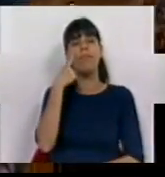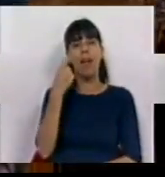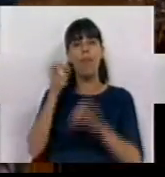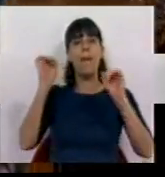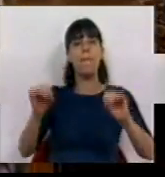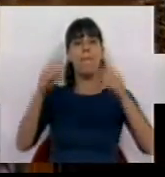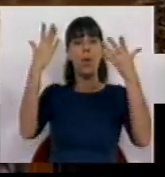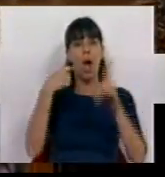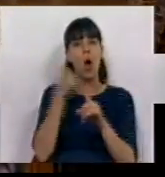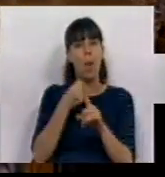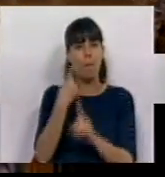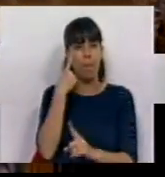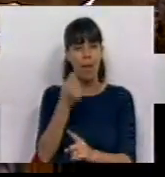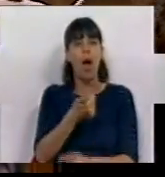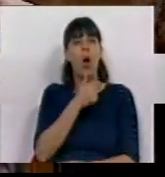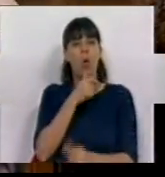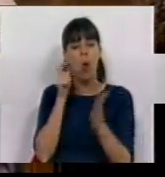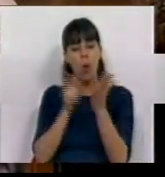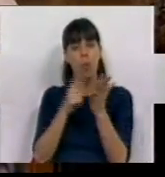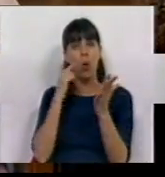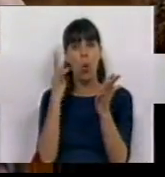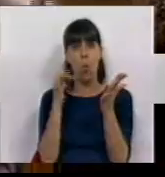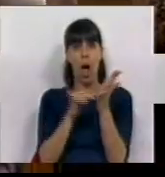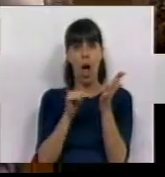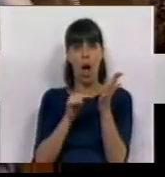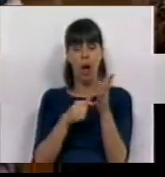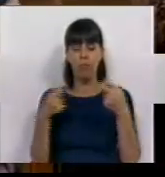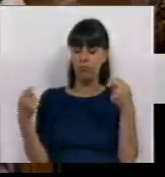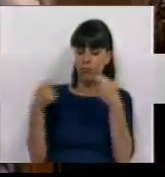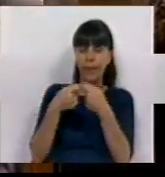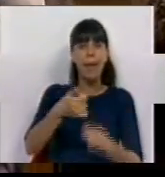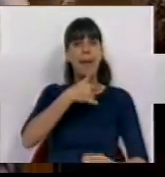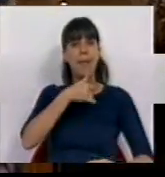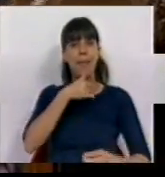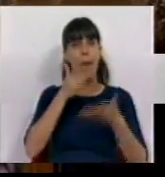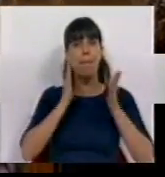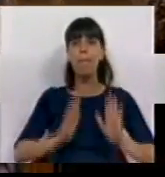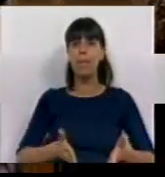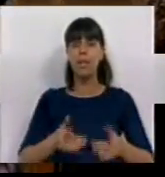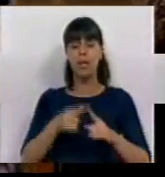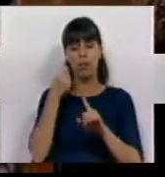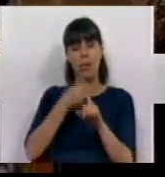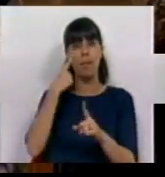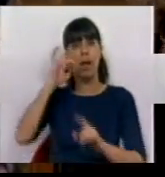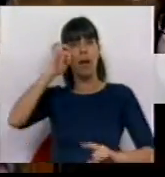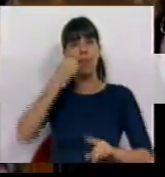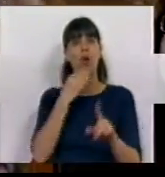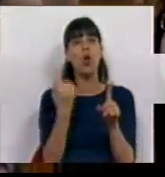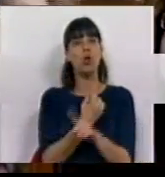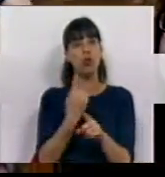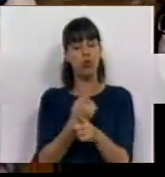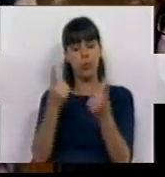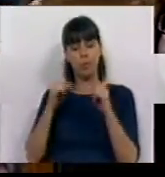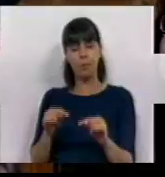a prioridade deste combate, como é que no ponto 4, relativamente à compatibilidade que é necessário no combate ao desperdício